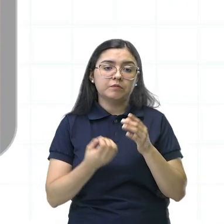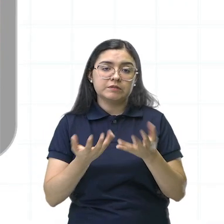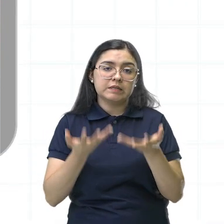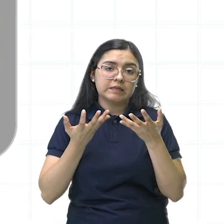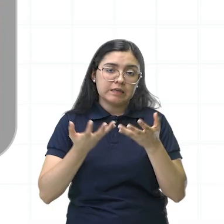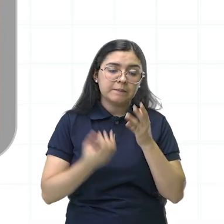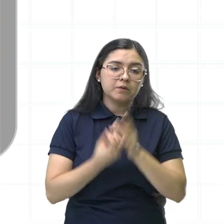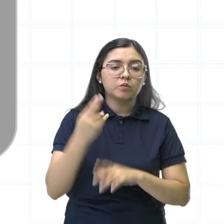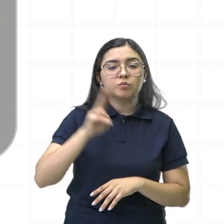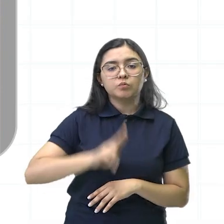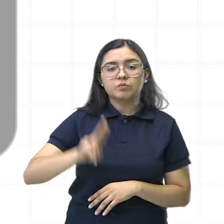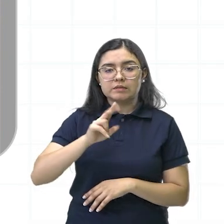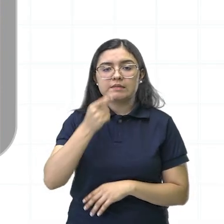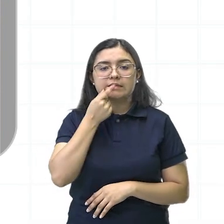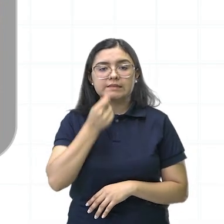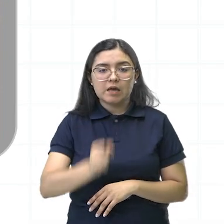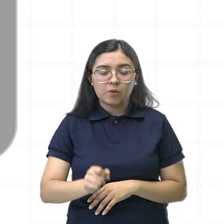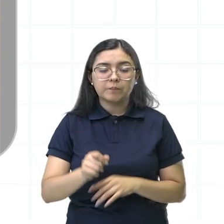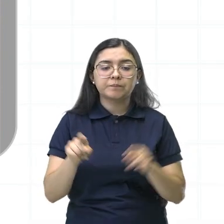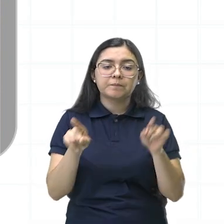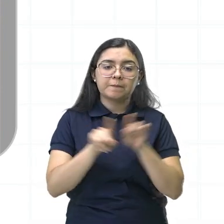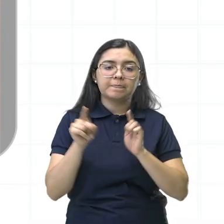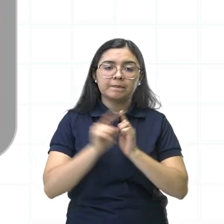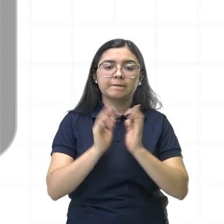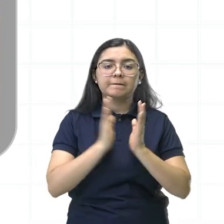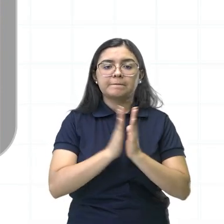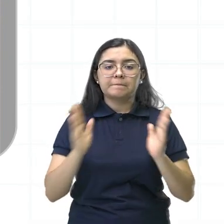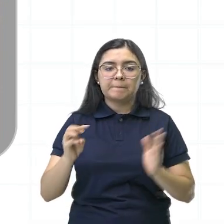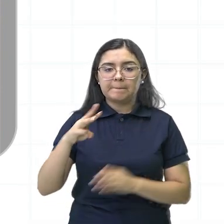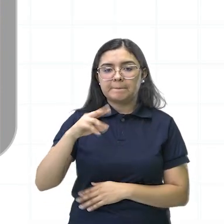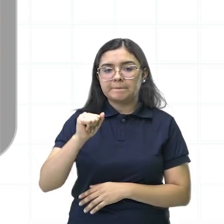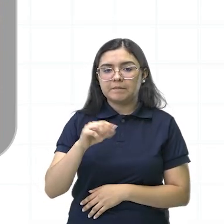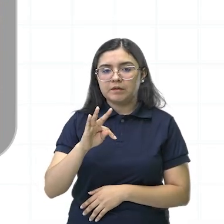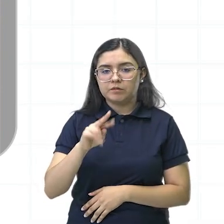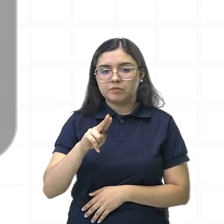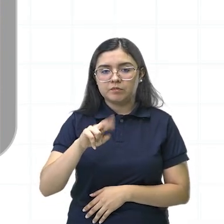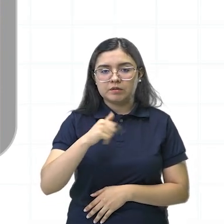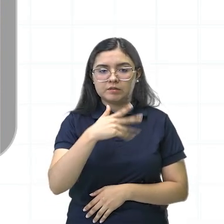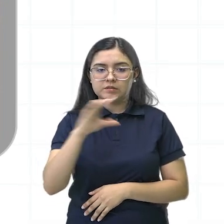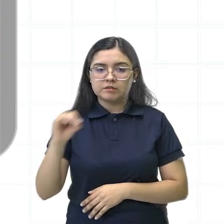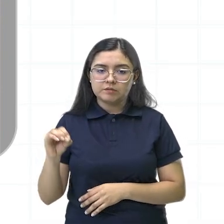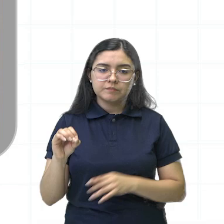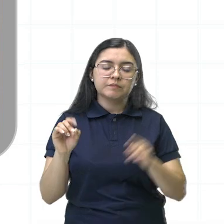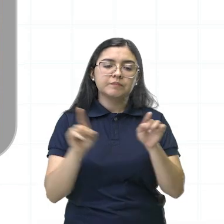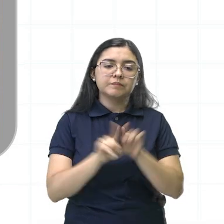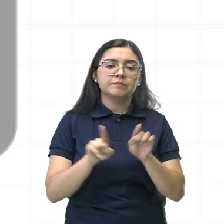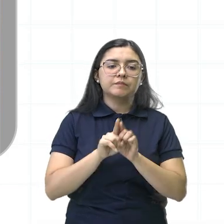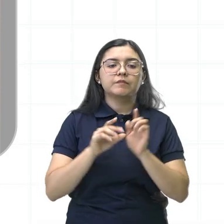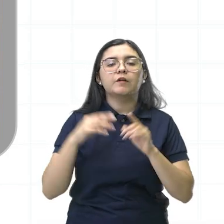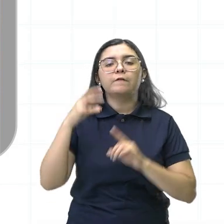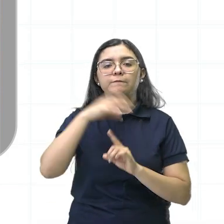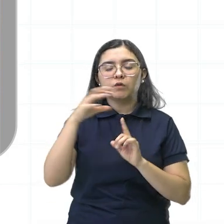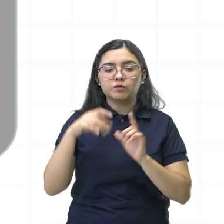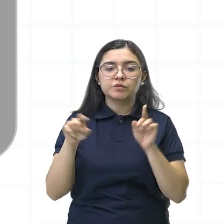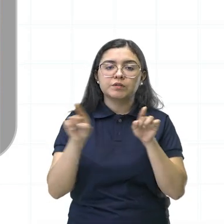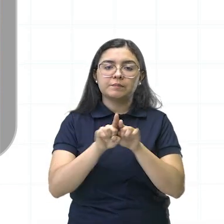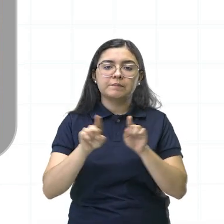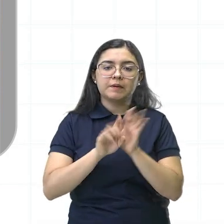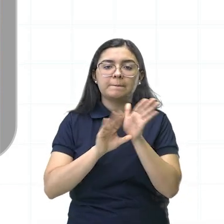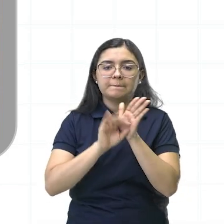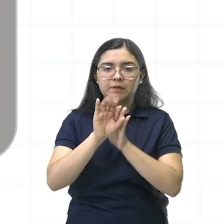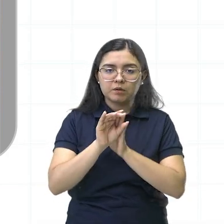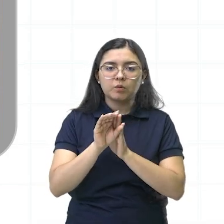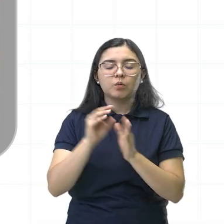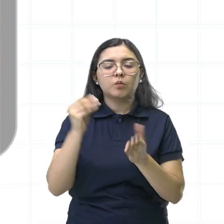onde se usa sal, né? O processo de maturação é chamado de envelhecimento. Fungos e bactérias, né,